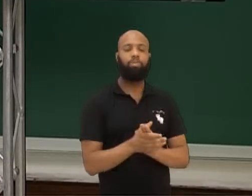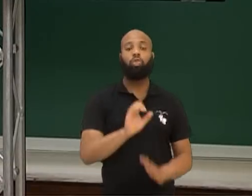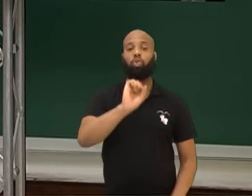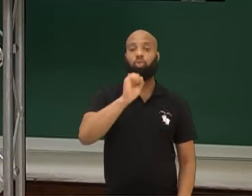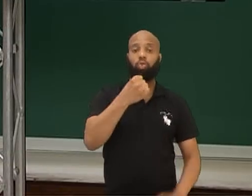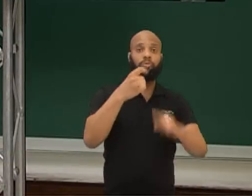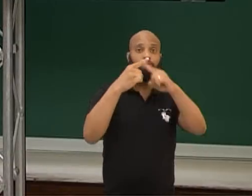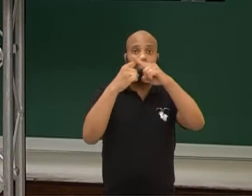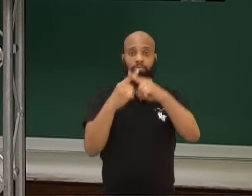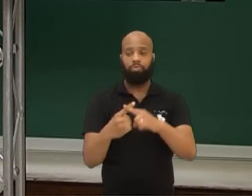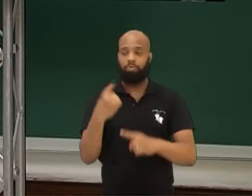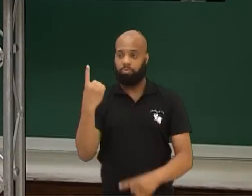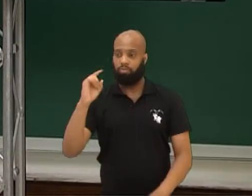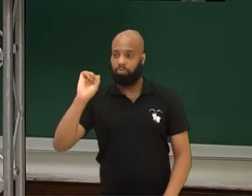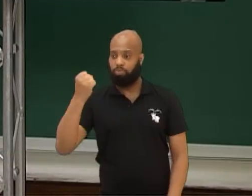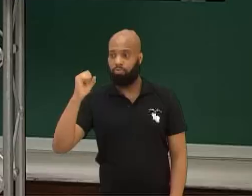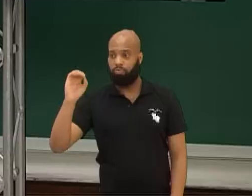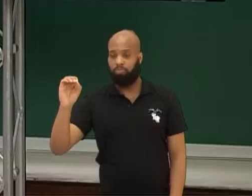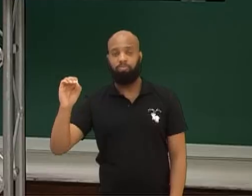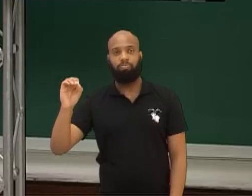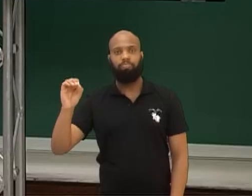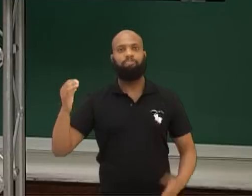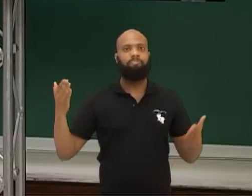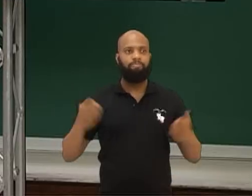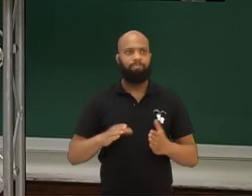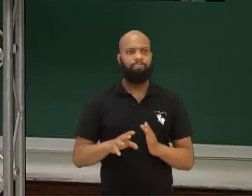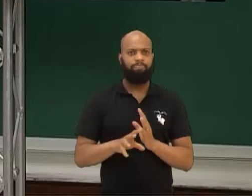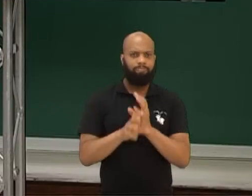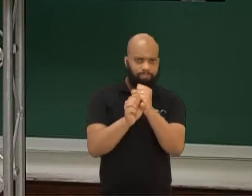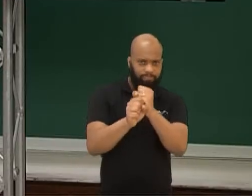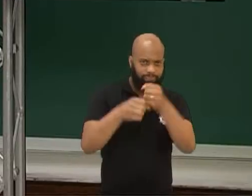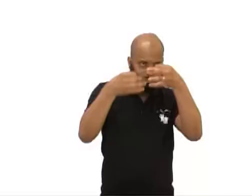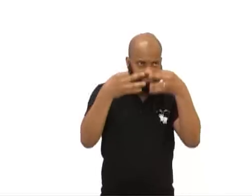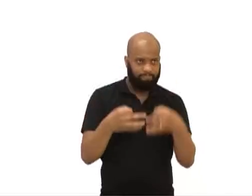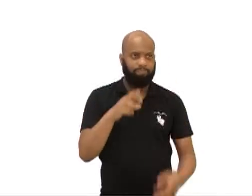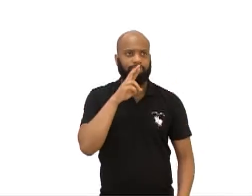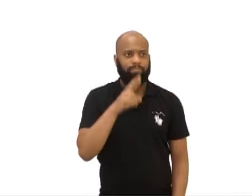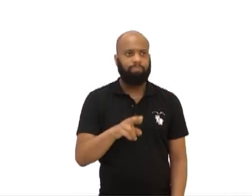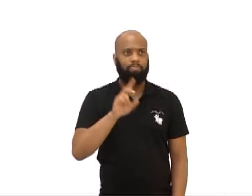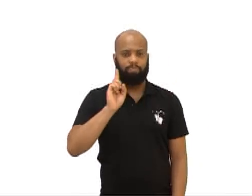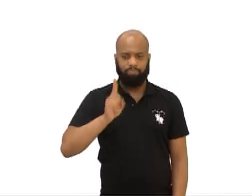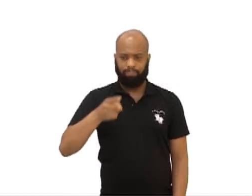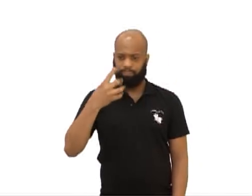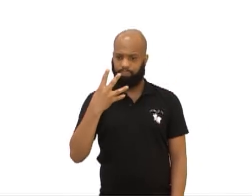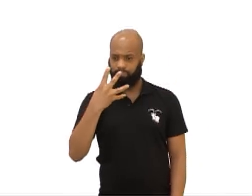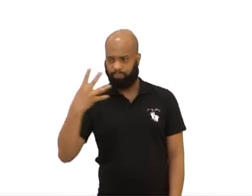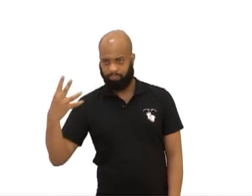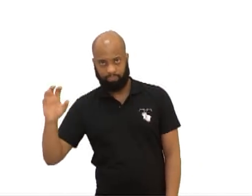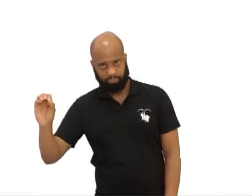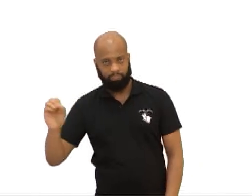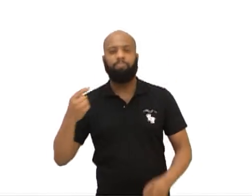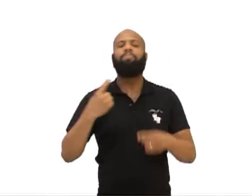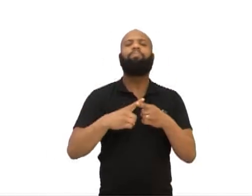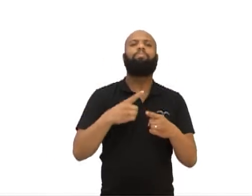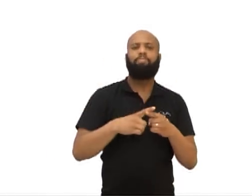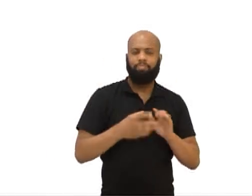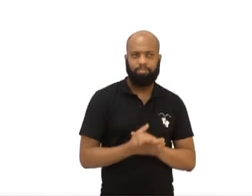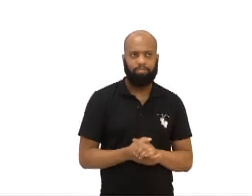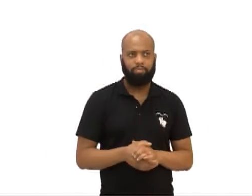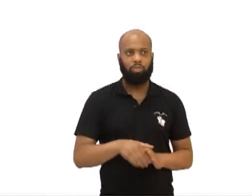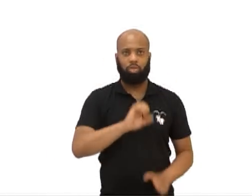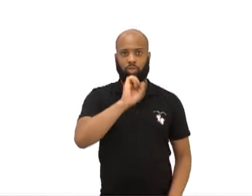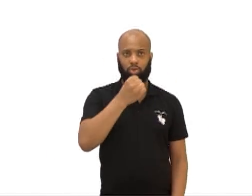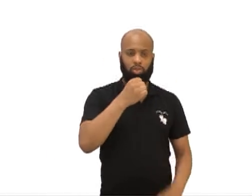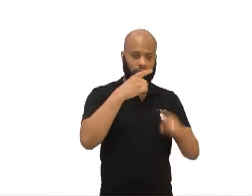8 vezes 180, essa conta, se vocês fizerem certinho, dá 1.440. Por quê?